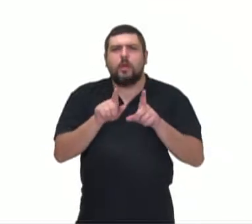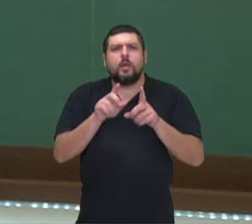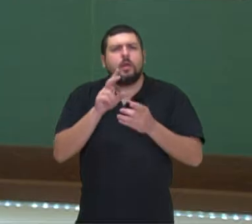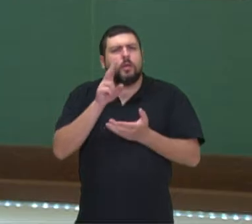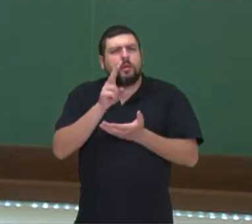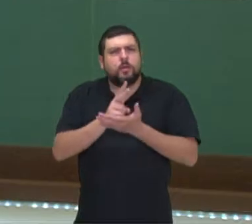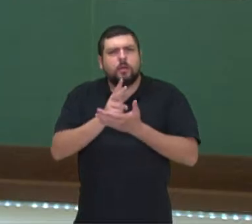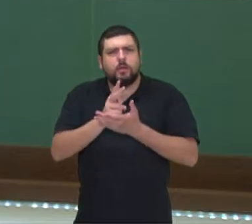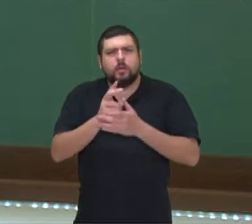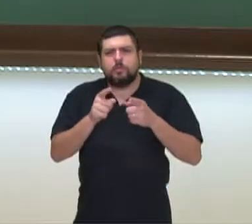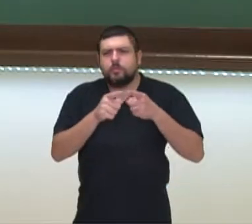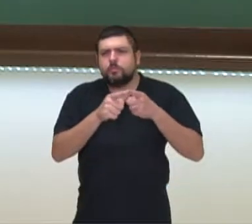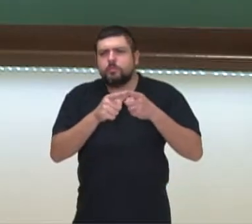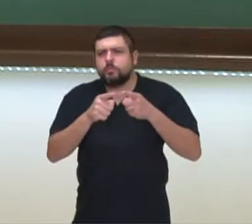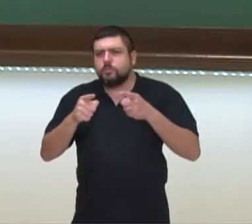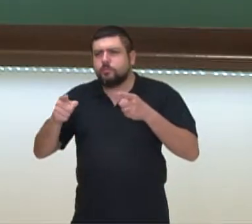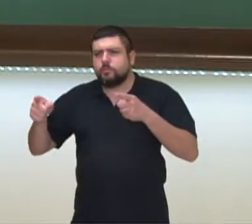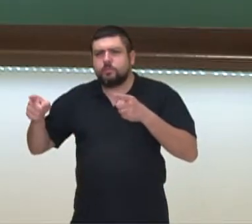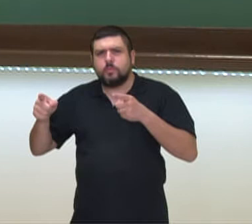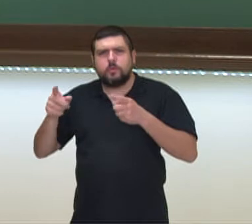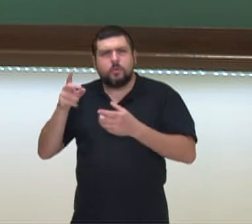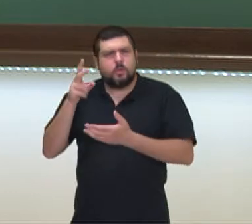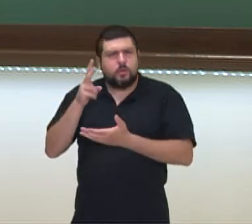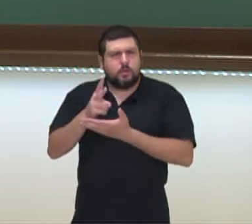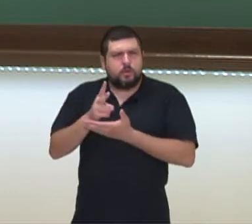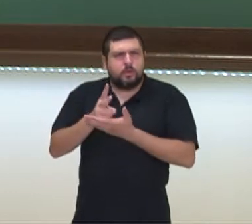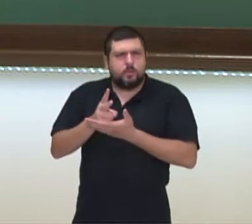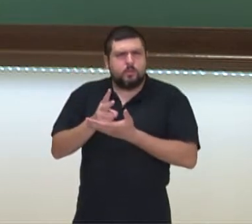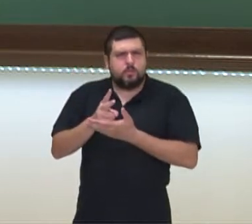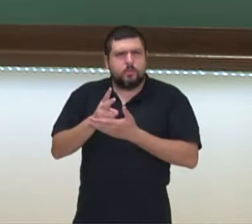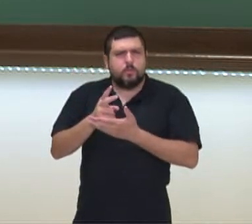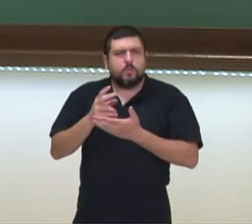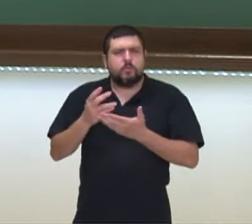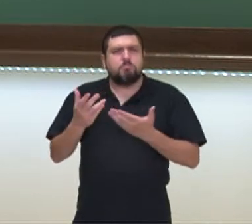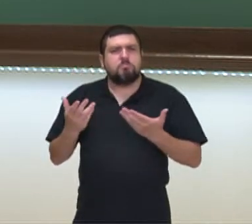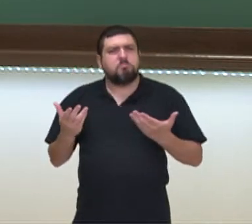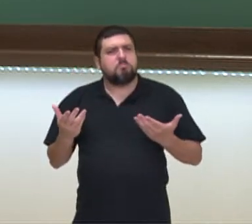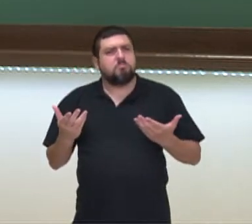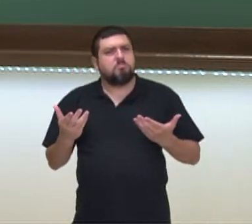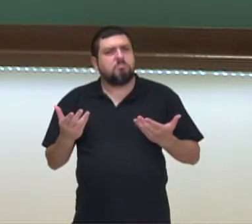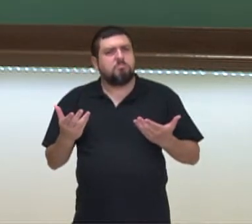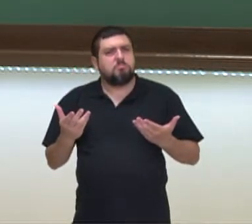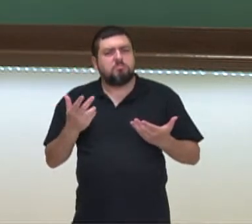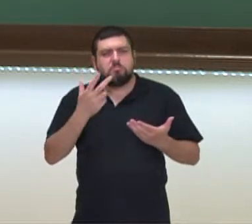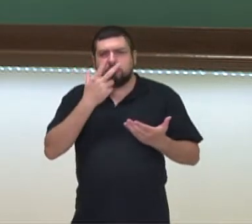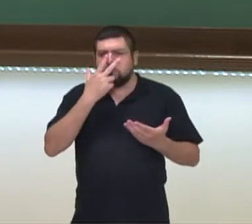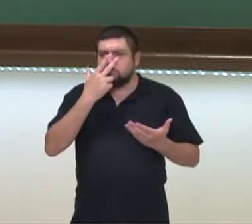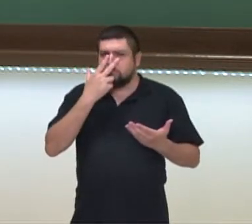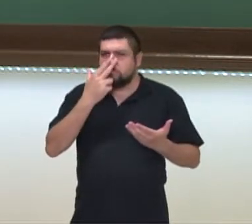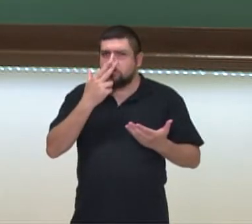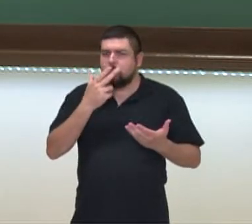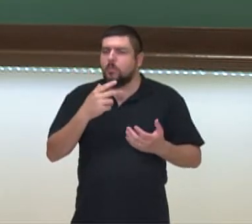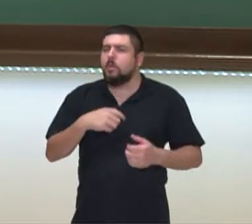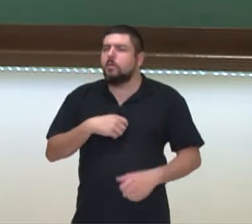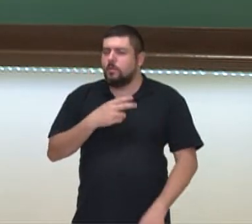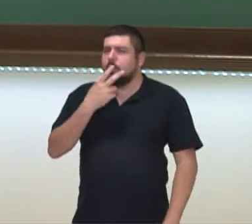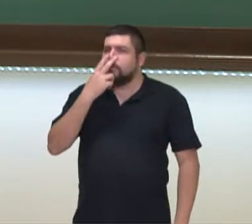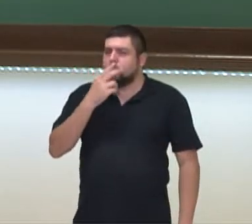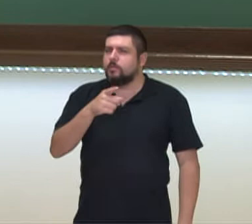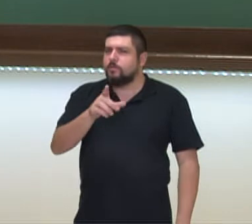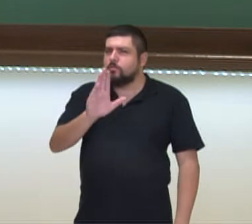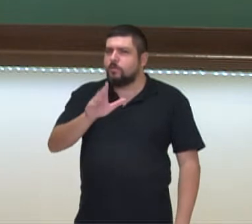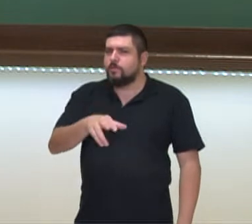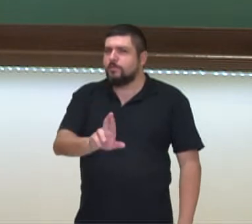reta? Será, gente, que será sempre uma reta? Acho que você aí já respondeu,